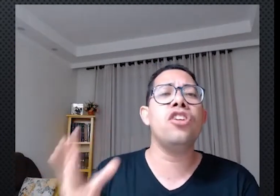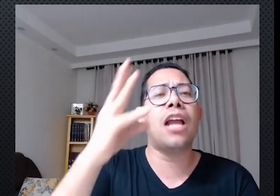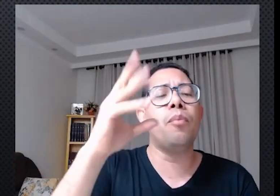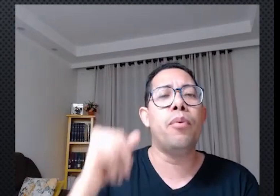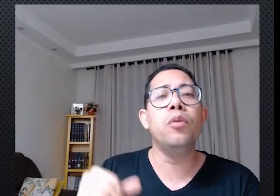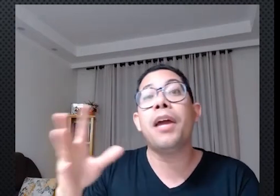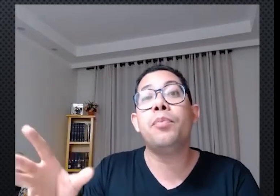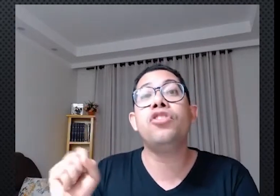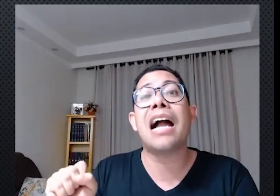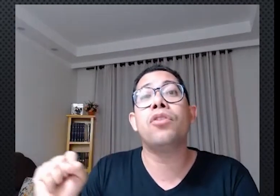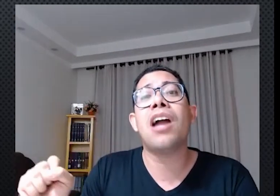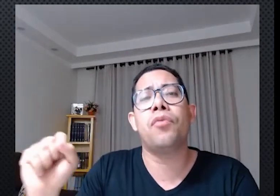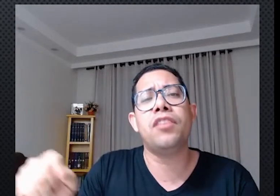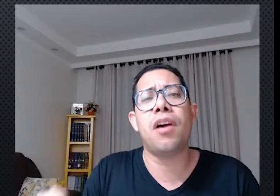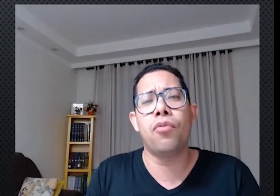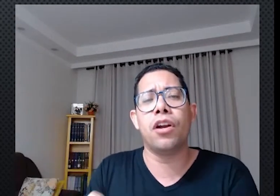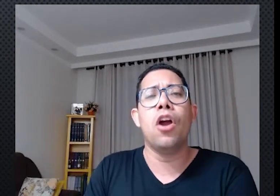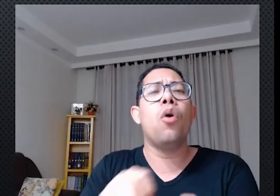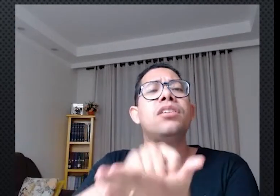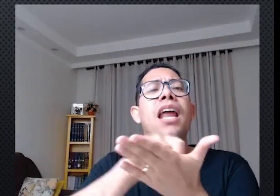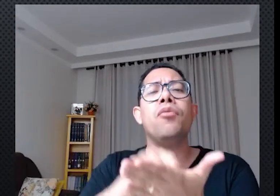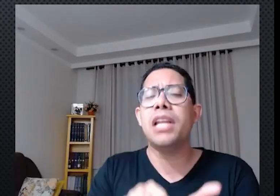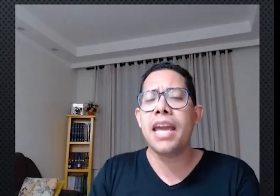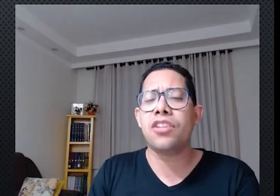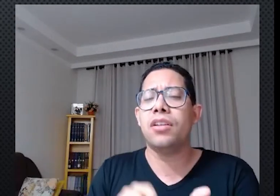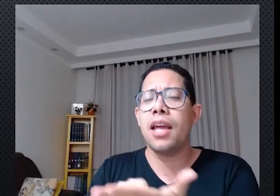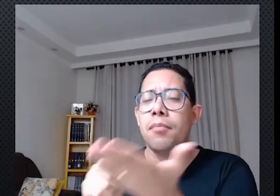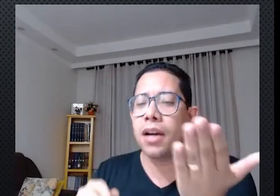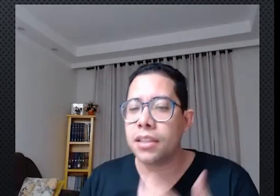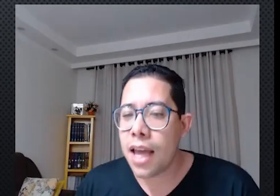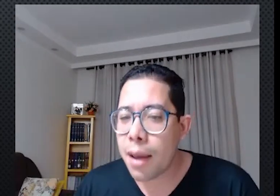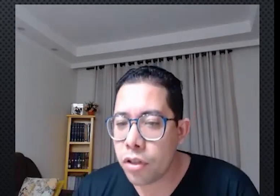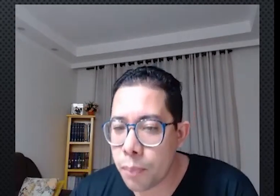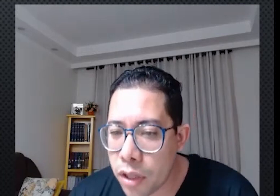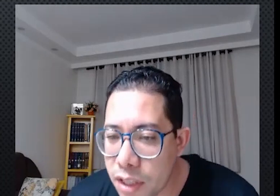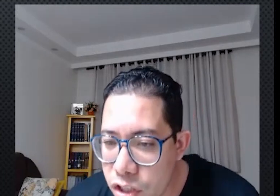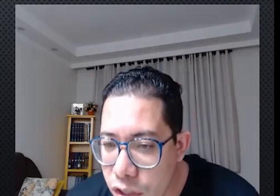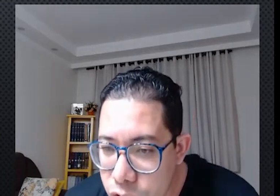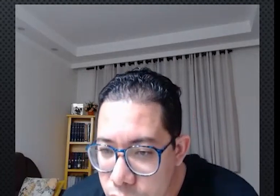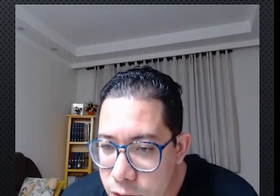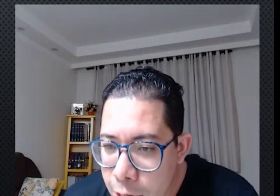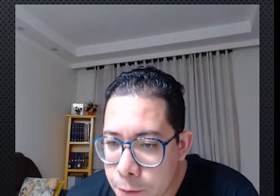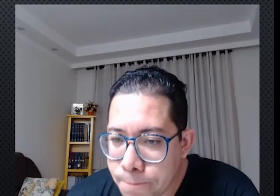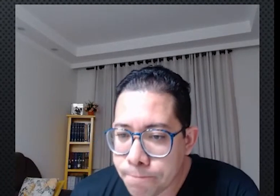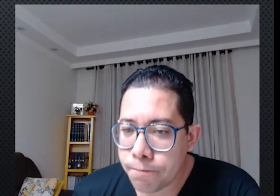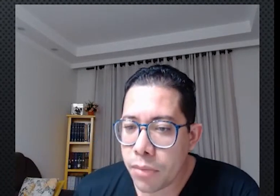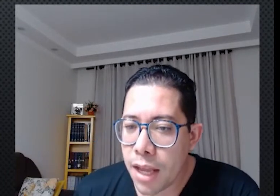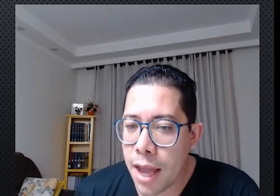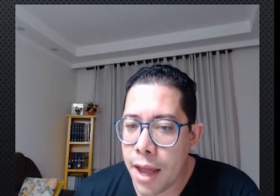não pode ir lá no púlpito, pede para um diácono, faz favor, ou escreve um bilhete, né, manda, é muito importante isso, certo?